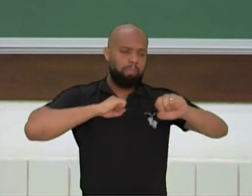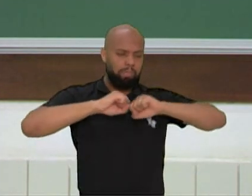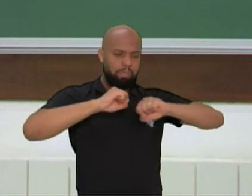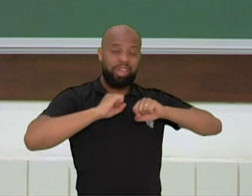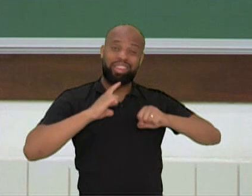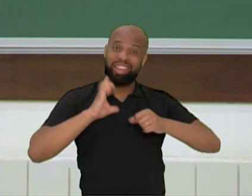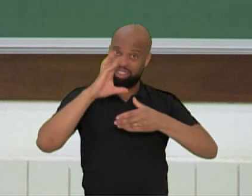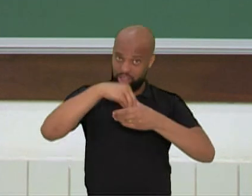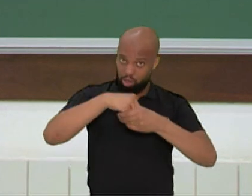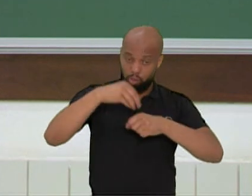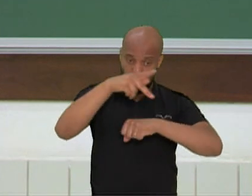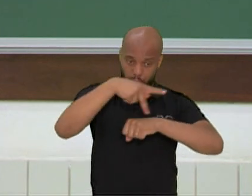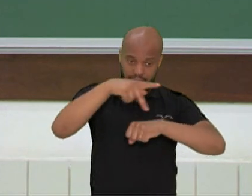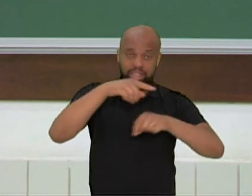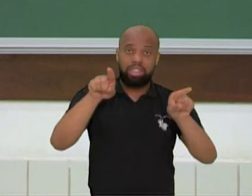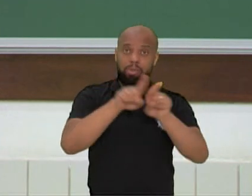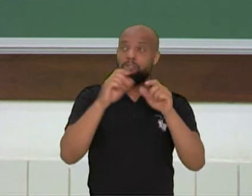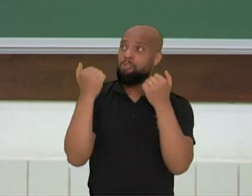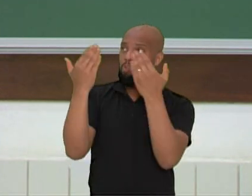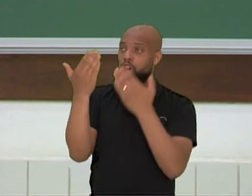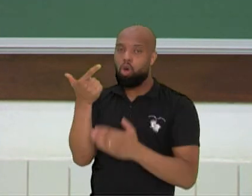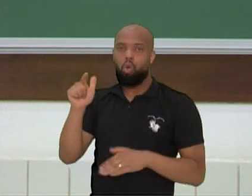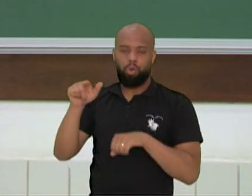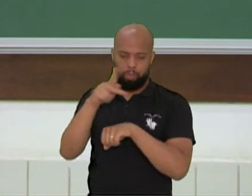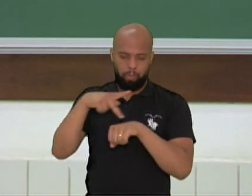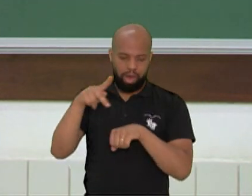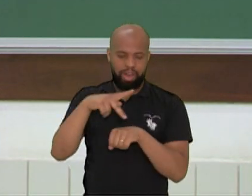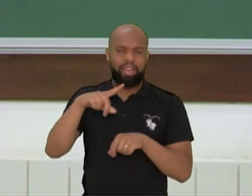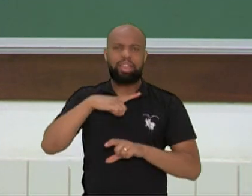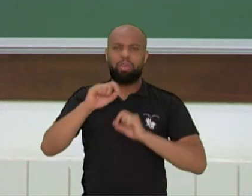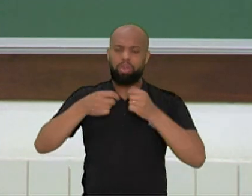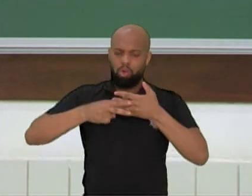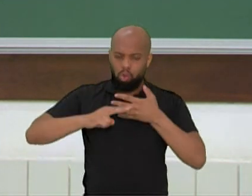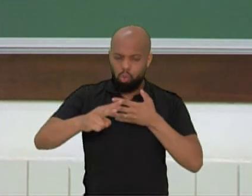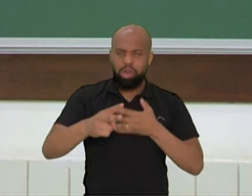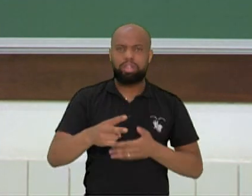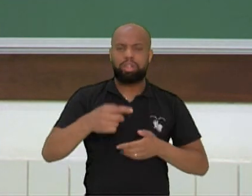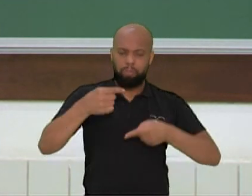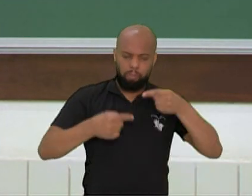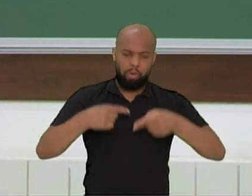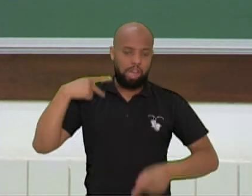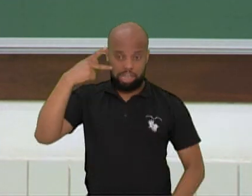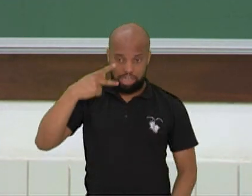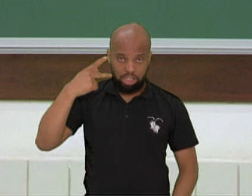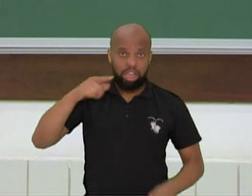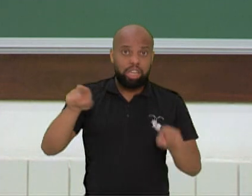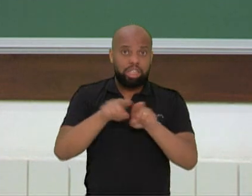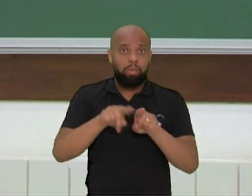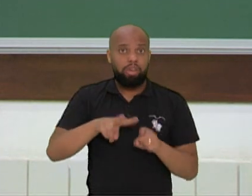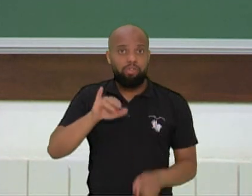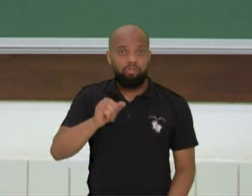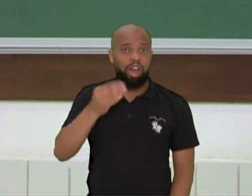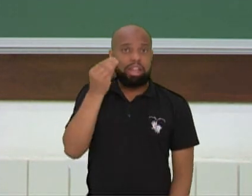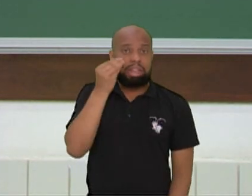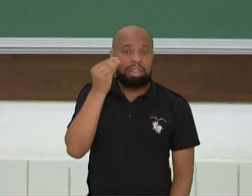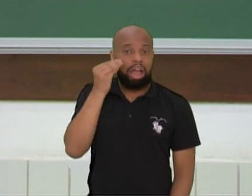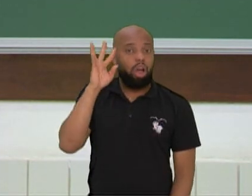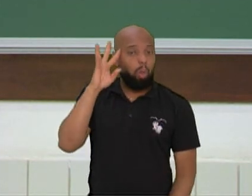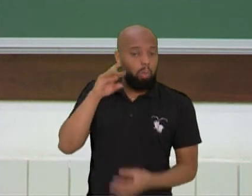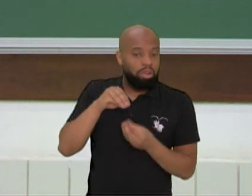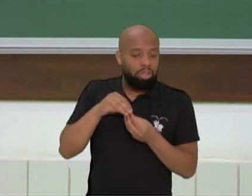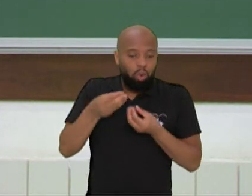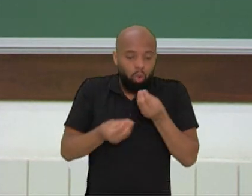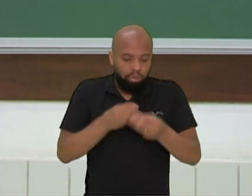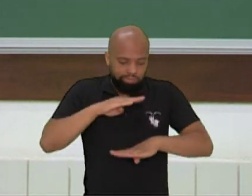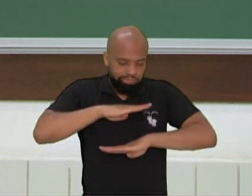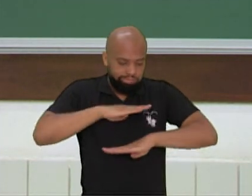internos e externos que aconteciam no Brasil, quais foram as consequências para a política. E vamos também tentar compreender a situação em que